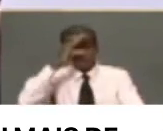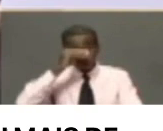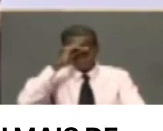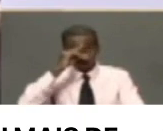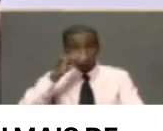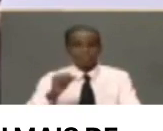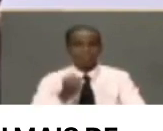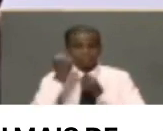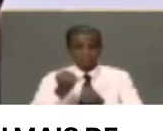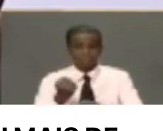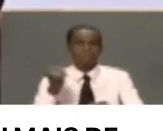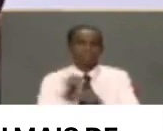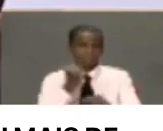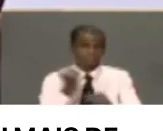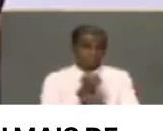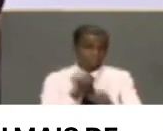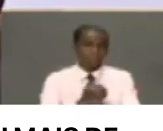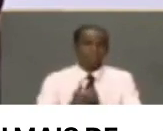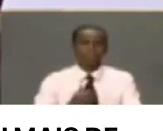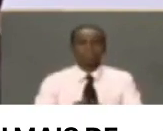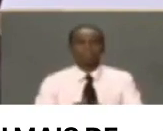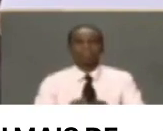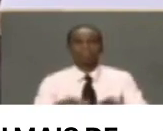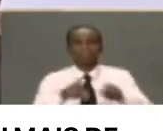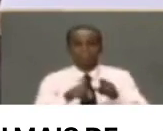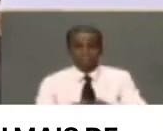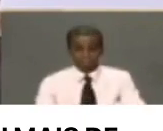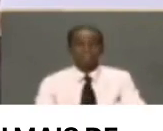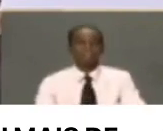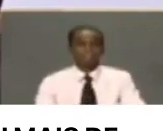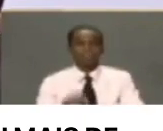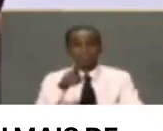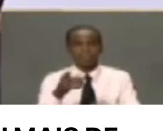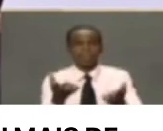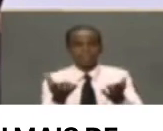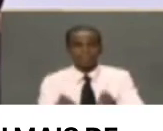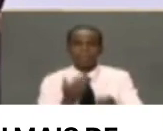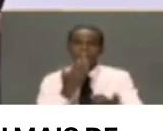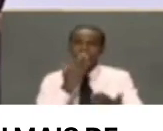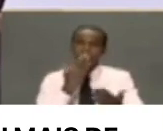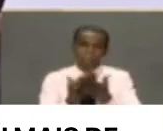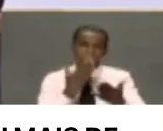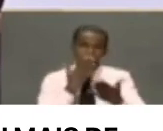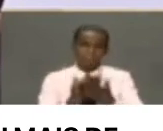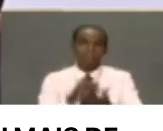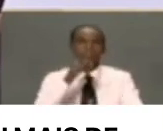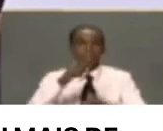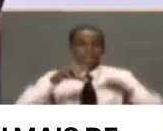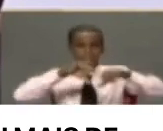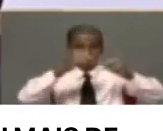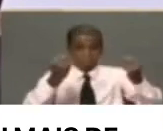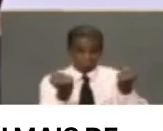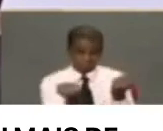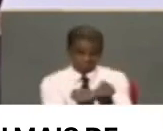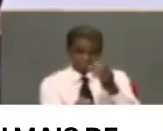ameaçada quero saudar os esforços da kovacs Facilite para reunir recursos que assegurem